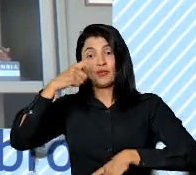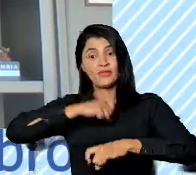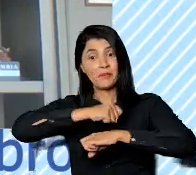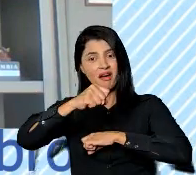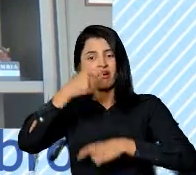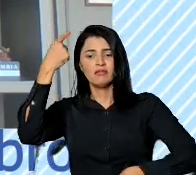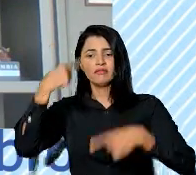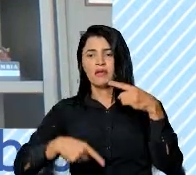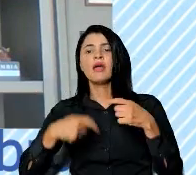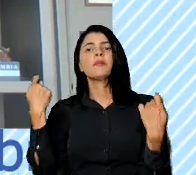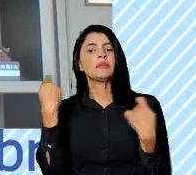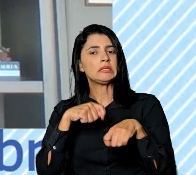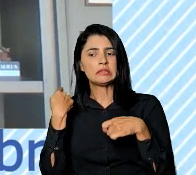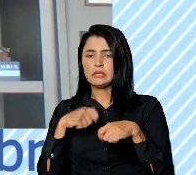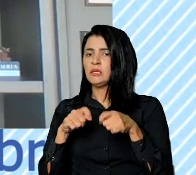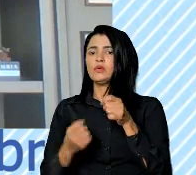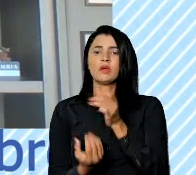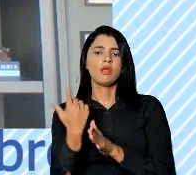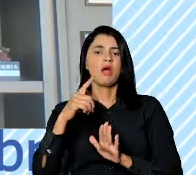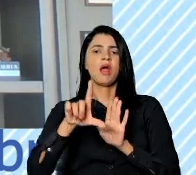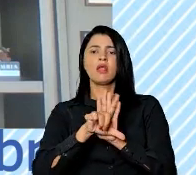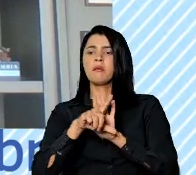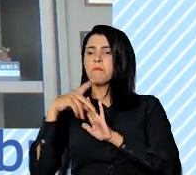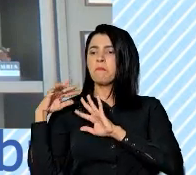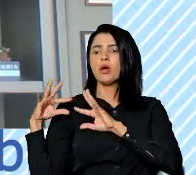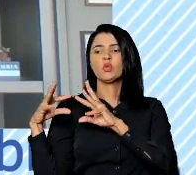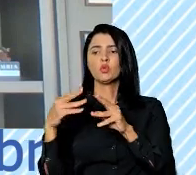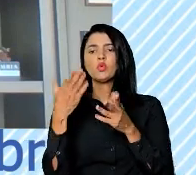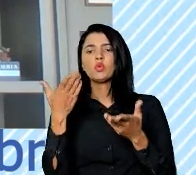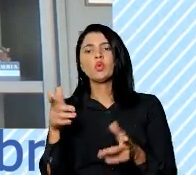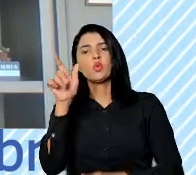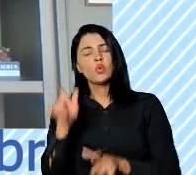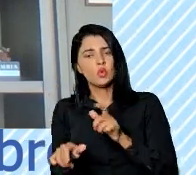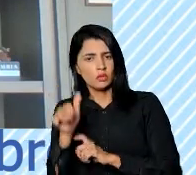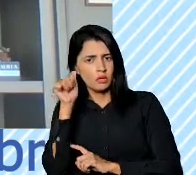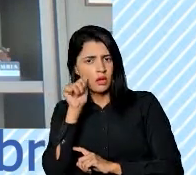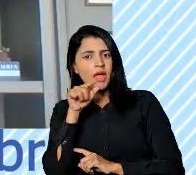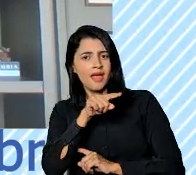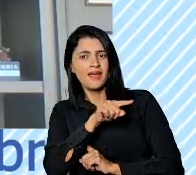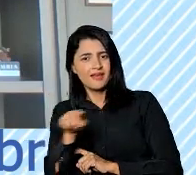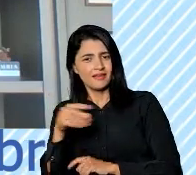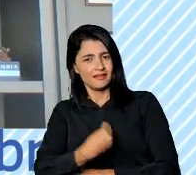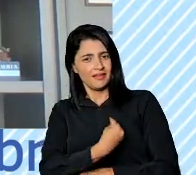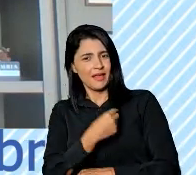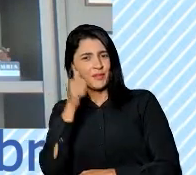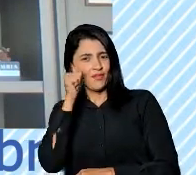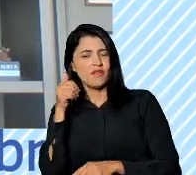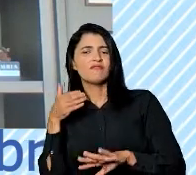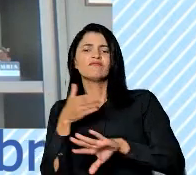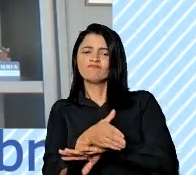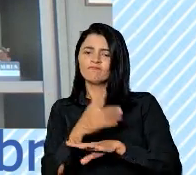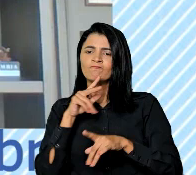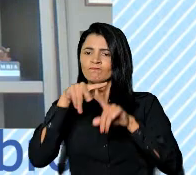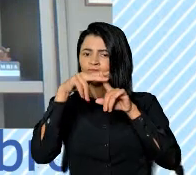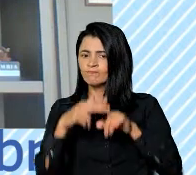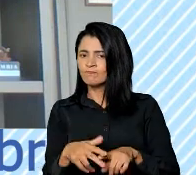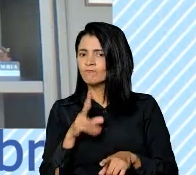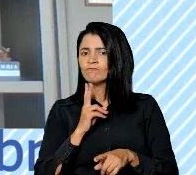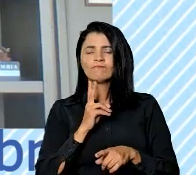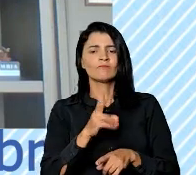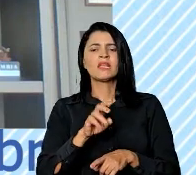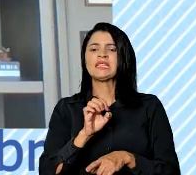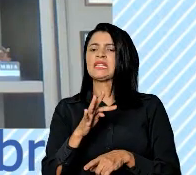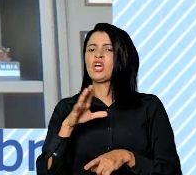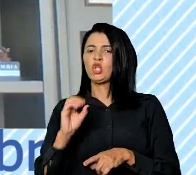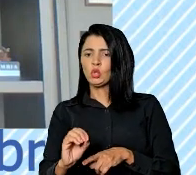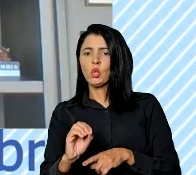que legislar para todos os cidadãos, ou essas mulheres estarão ali fazendo a manutenção do status quo da